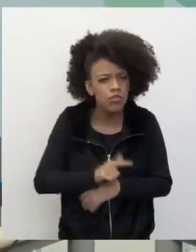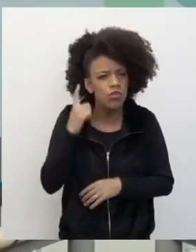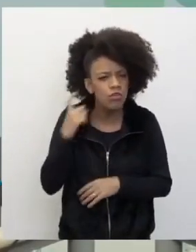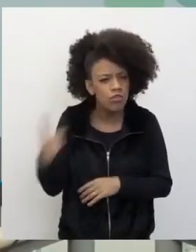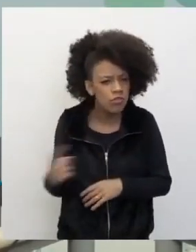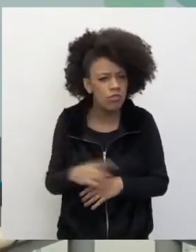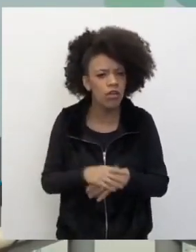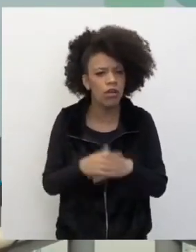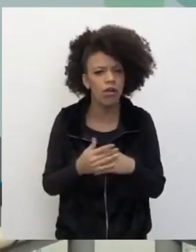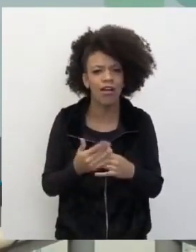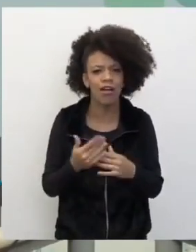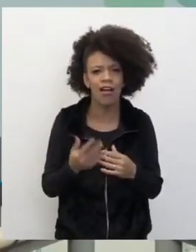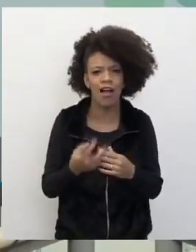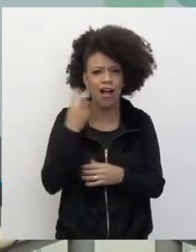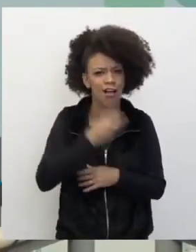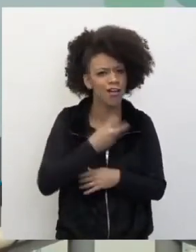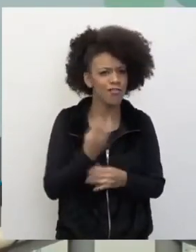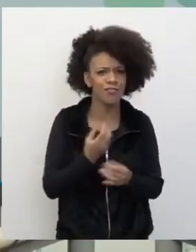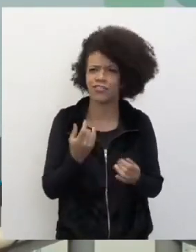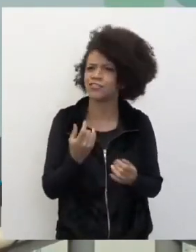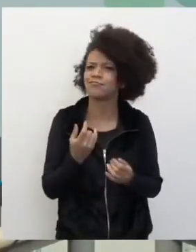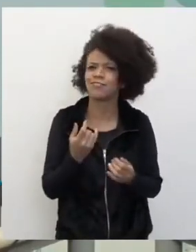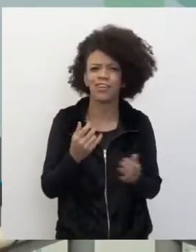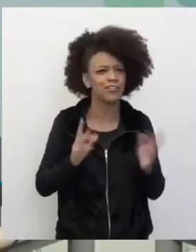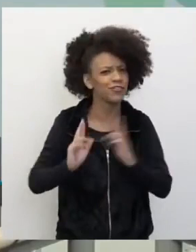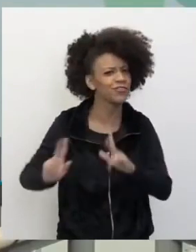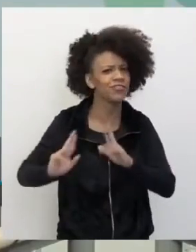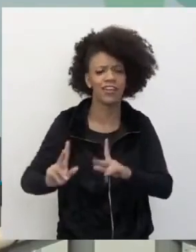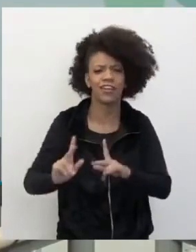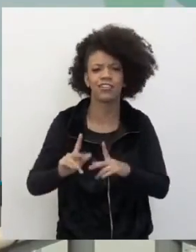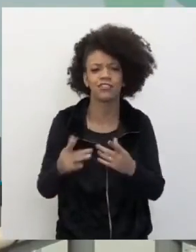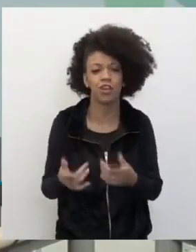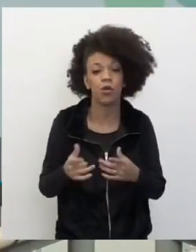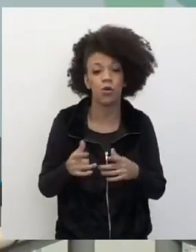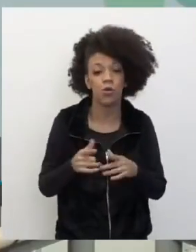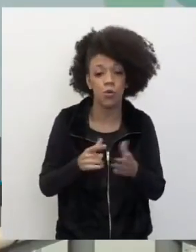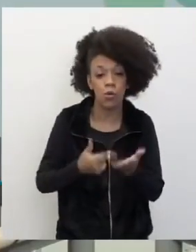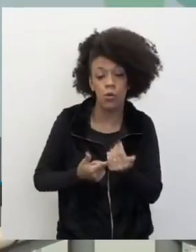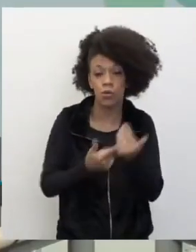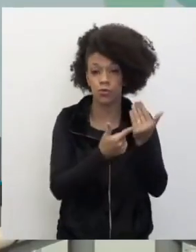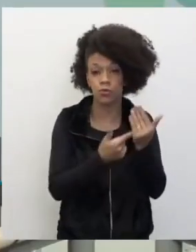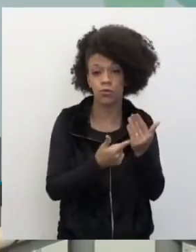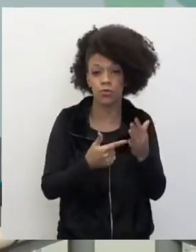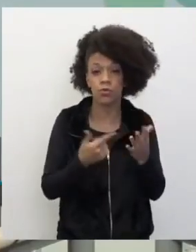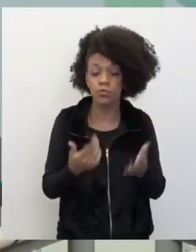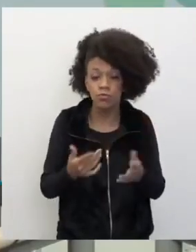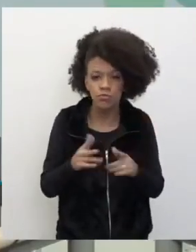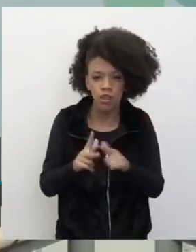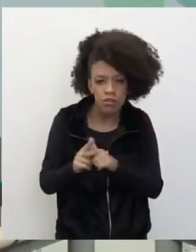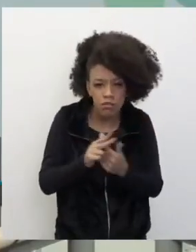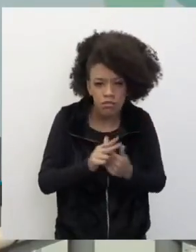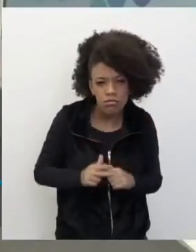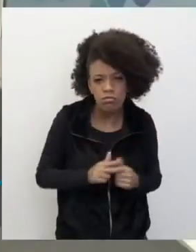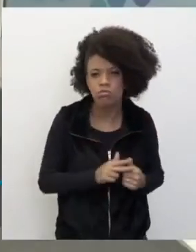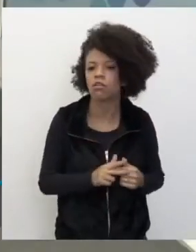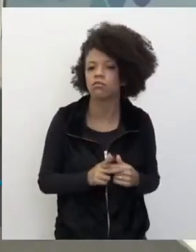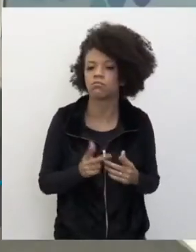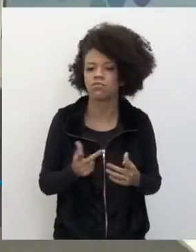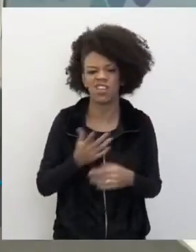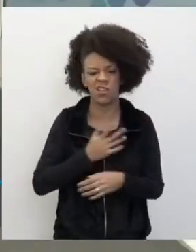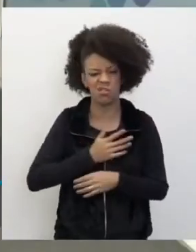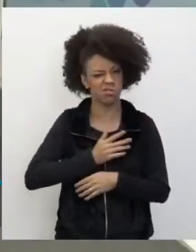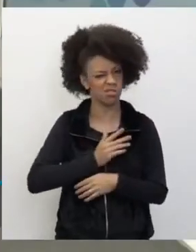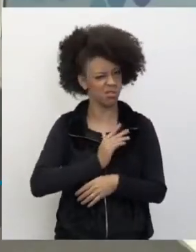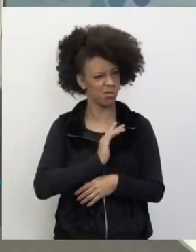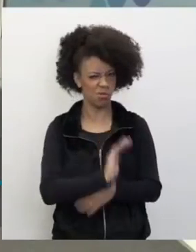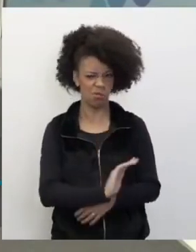ver. Parece que a voz não é a mesma, né? O componente eletrônico, ele transforma, parece que a voz, né, Fê? E geralmente a gente não gosta. Eu não